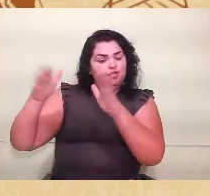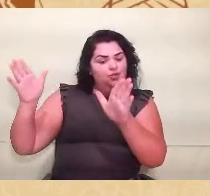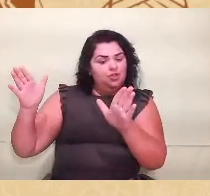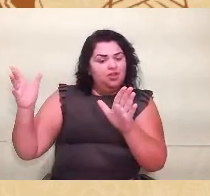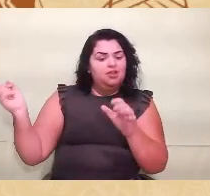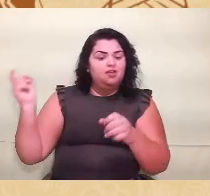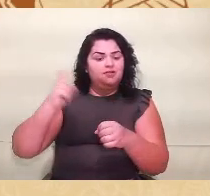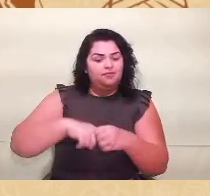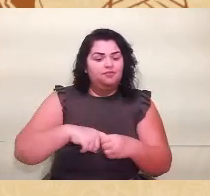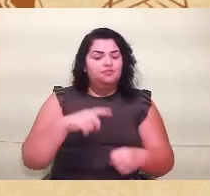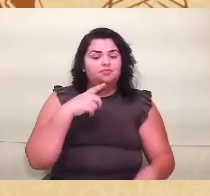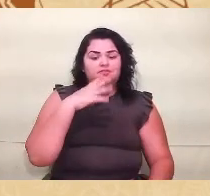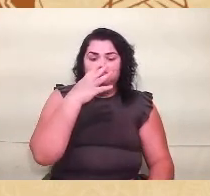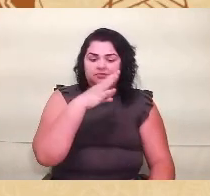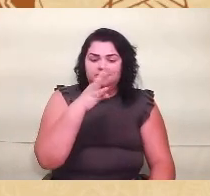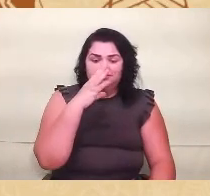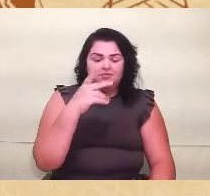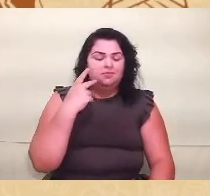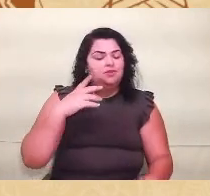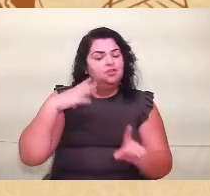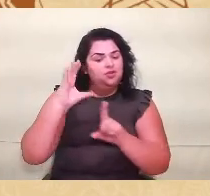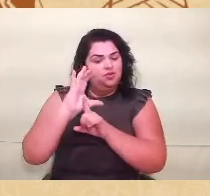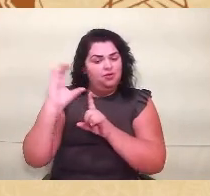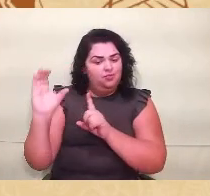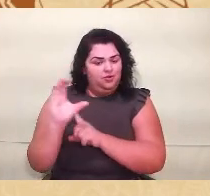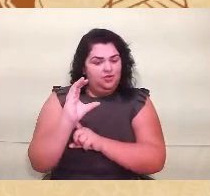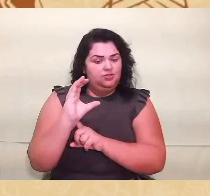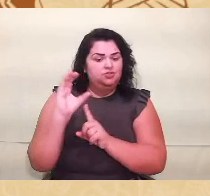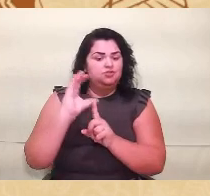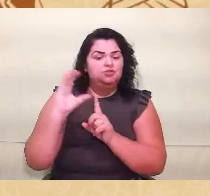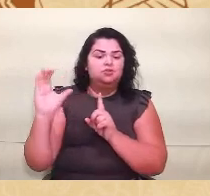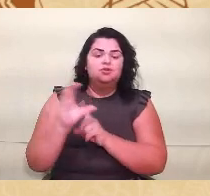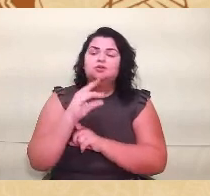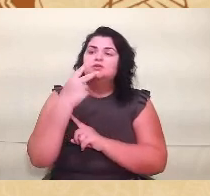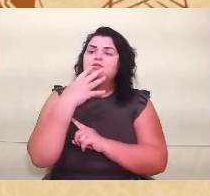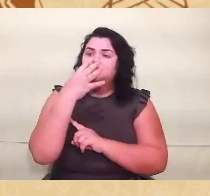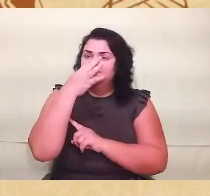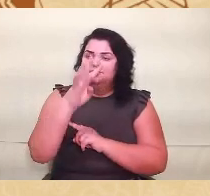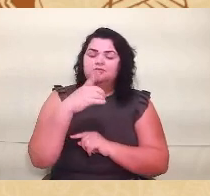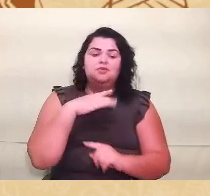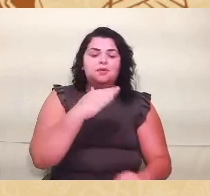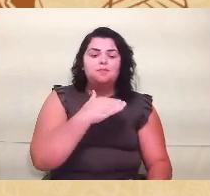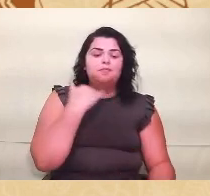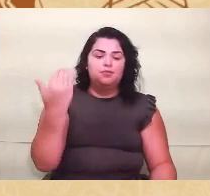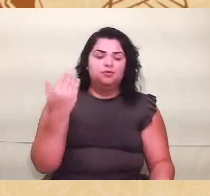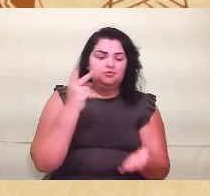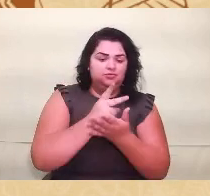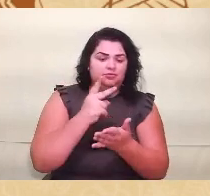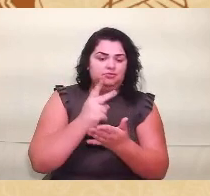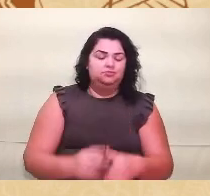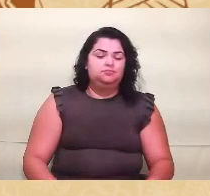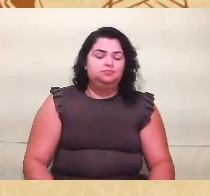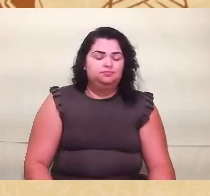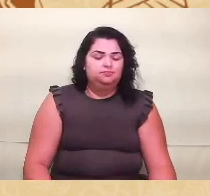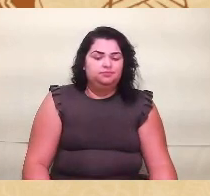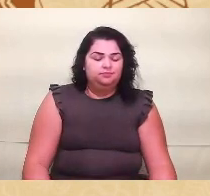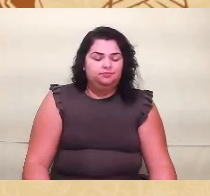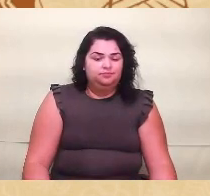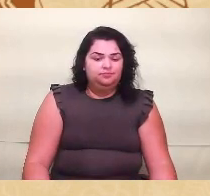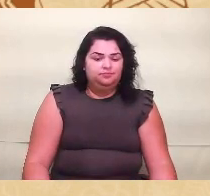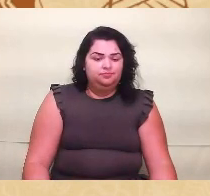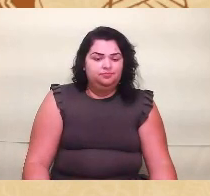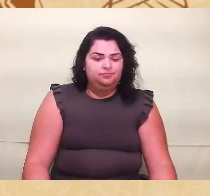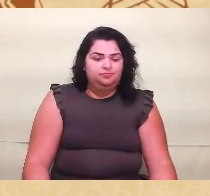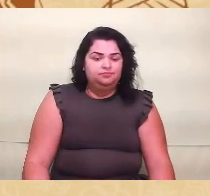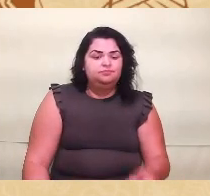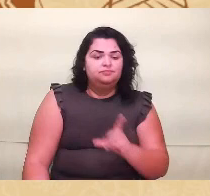serem julgados nessa comunidade. E a comunidade julgou pela morte deles, né? Não vou falar o nome do povo, não. Mas a justificativa